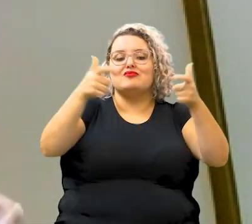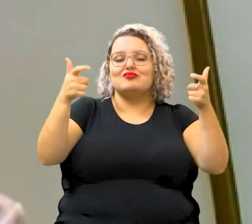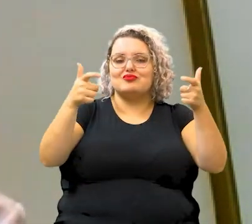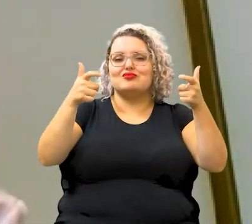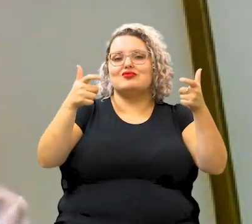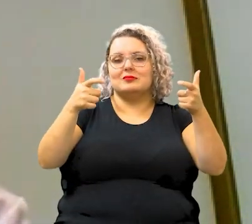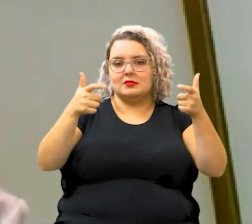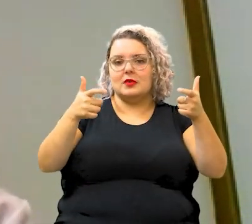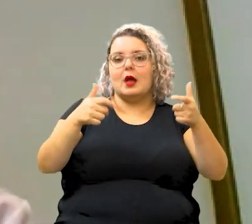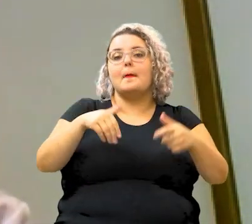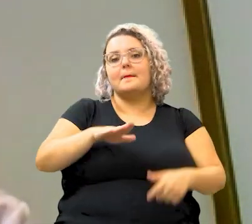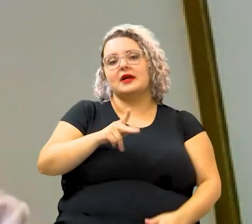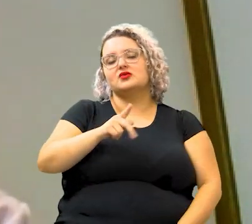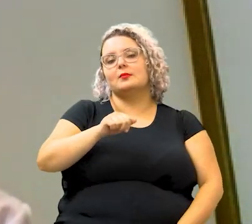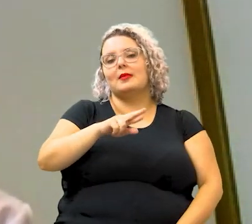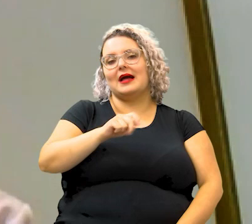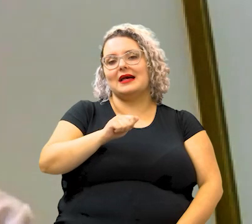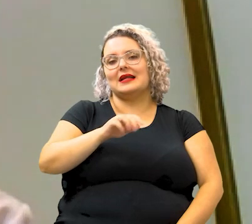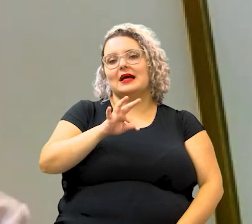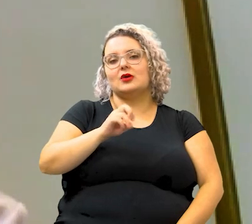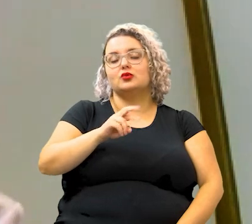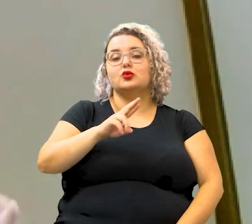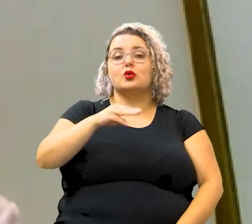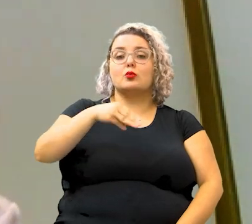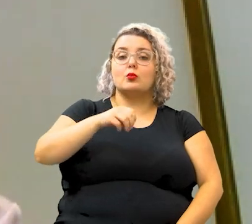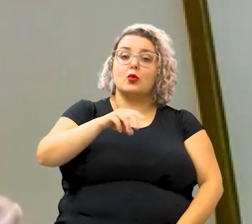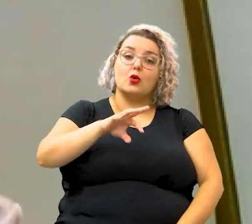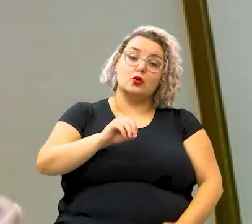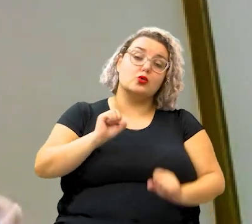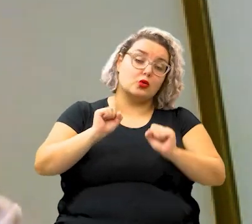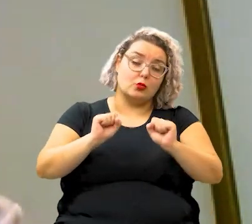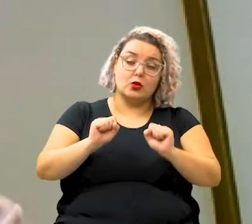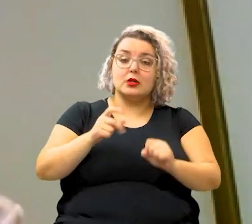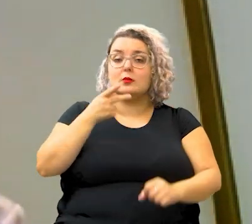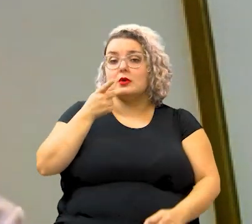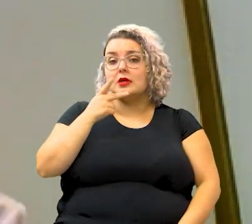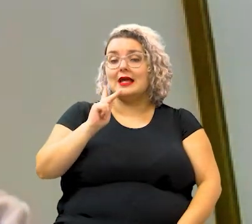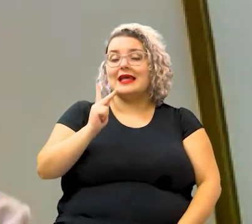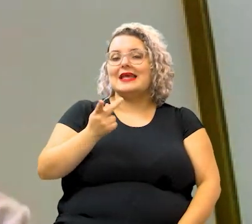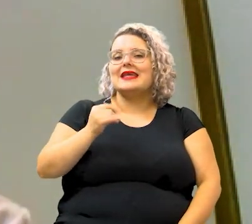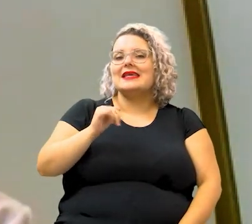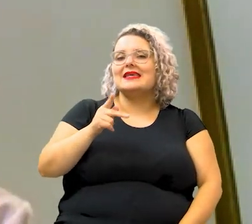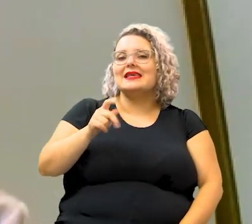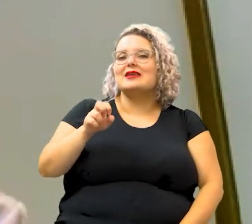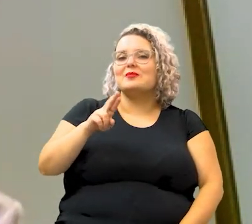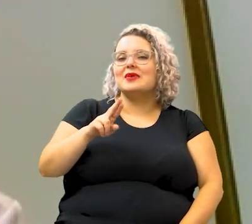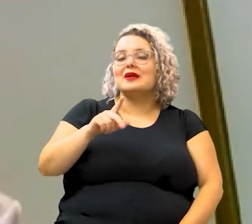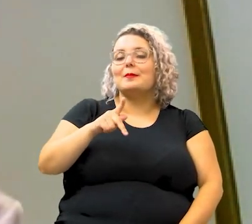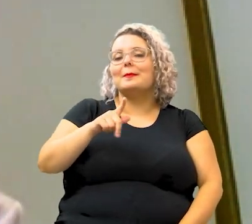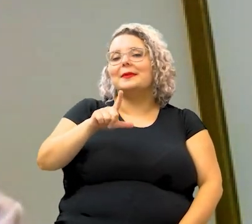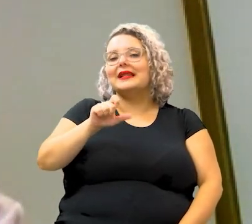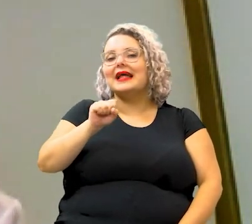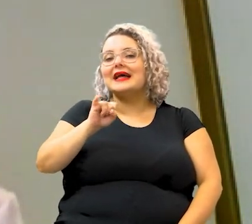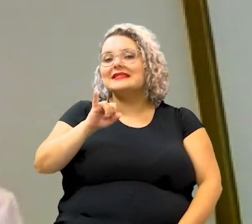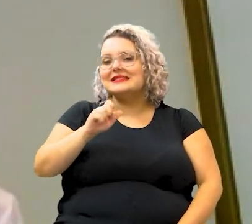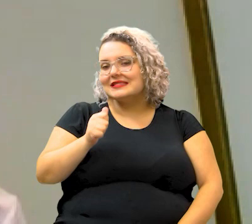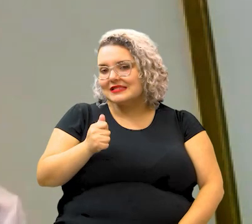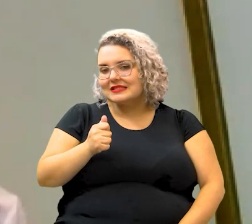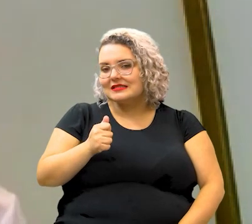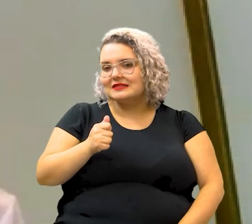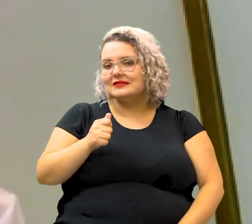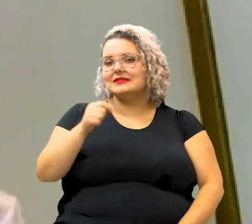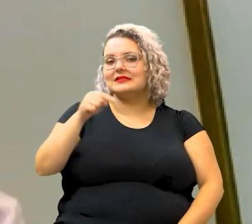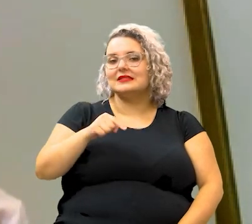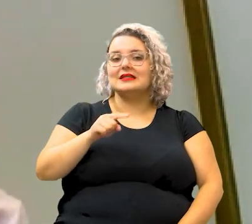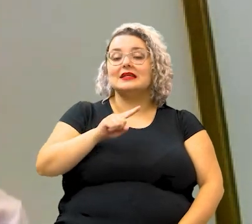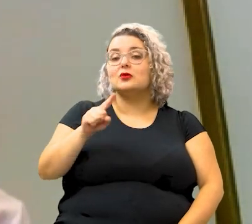paratormônio, que pode acontecer, por exemplo, numa situação que a gente chama de hiperplasia da paratireoide, onde não